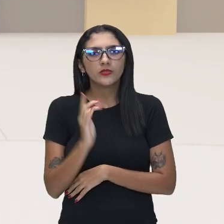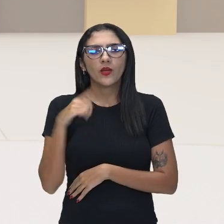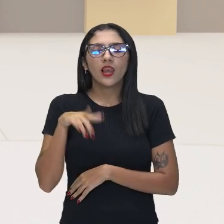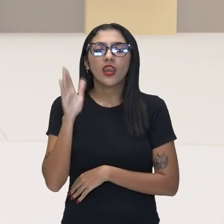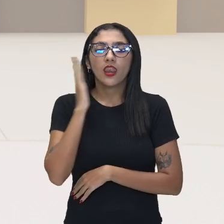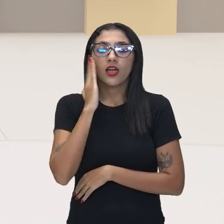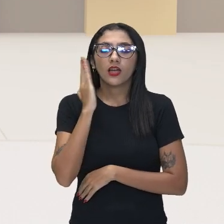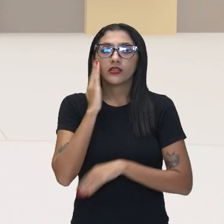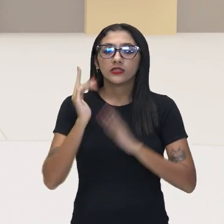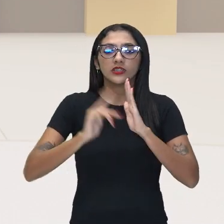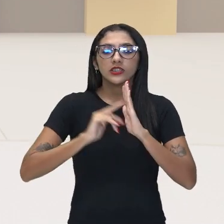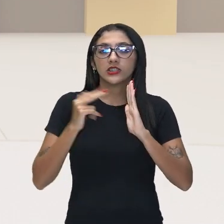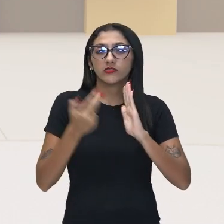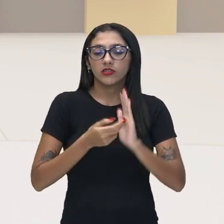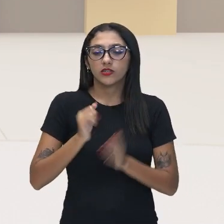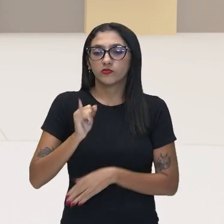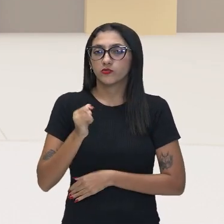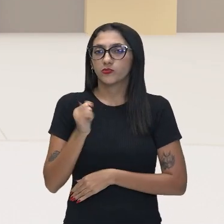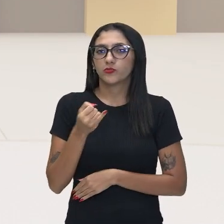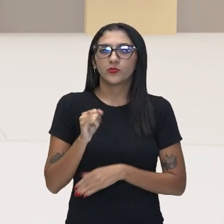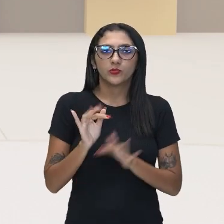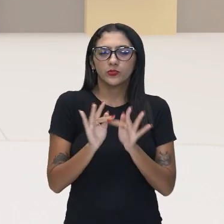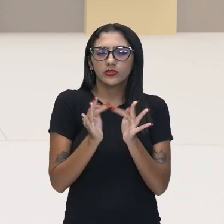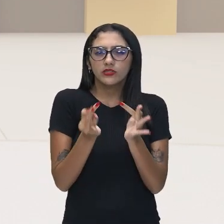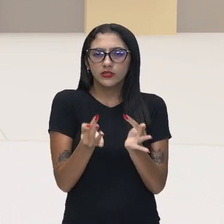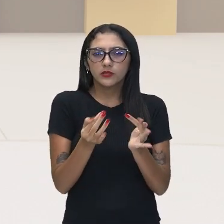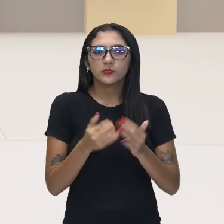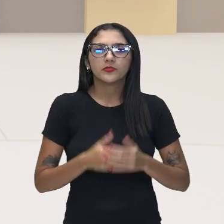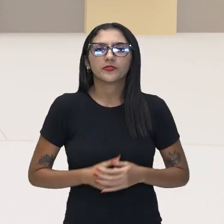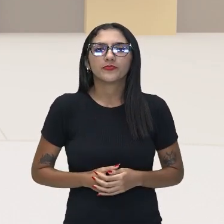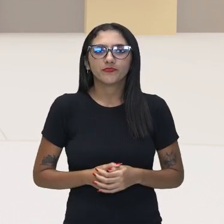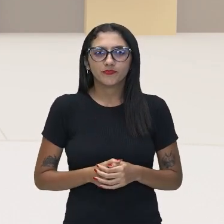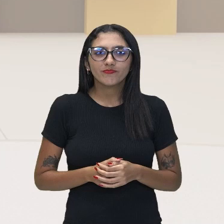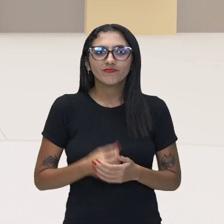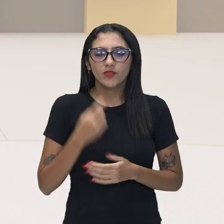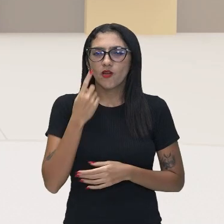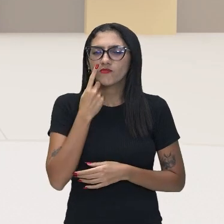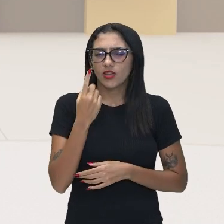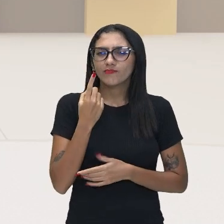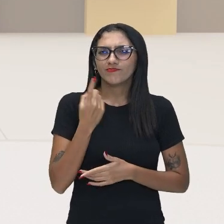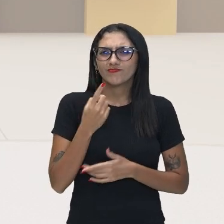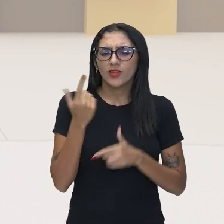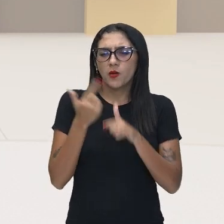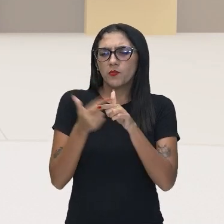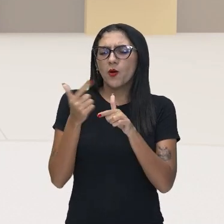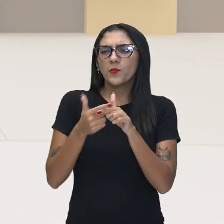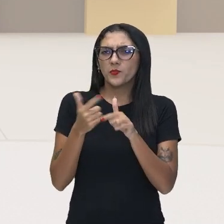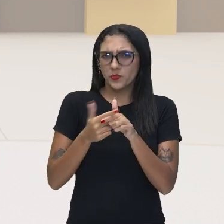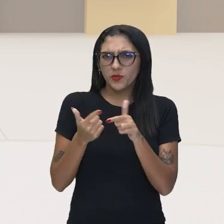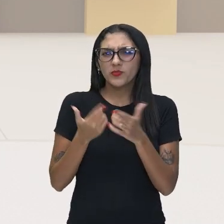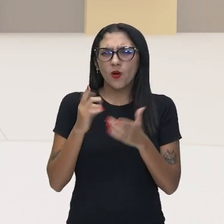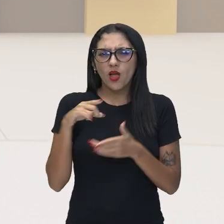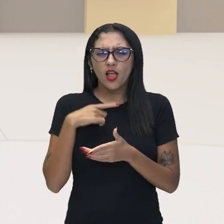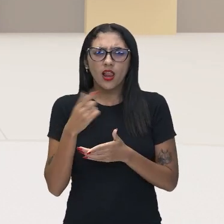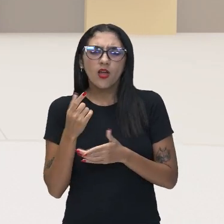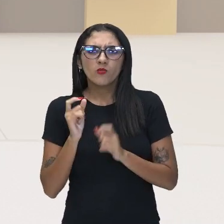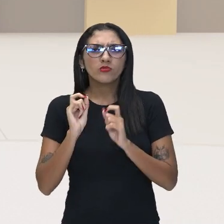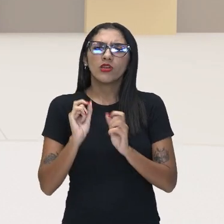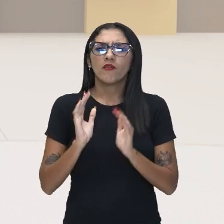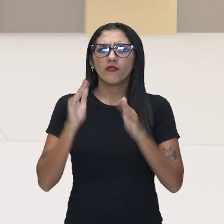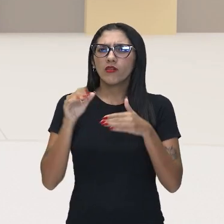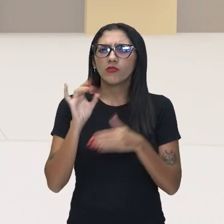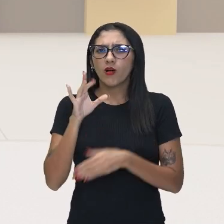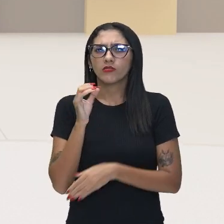que são juros simples. E aí, olha aí ó, o problema. Será que o problema está no conhecimento? Será